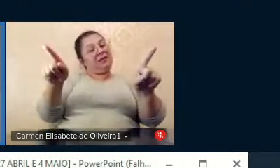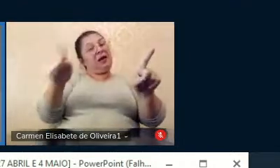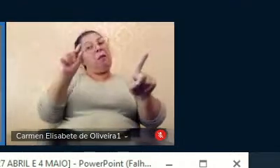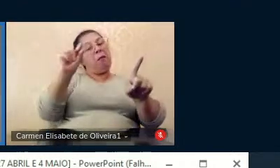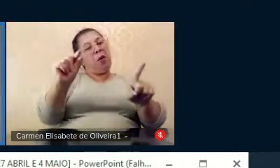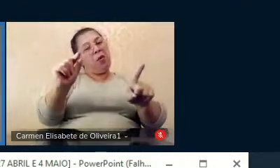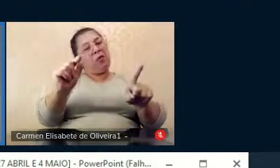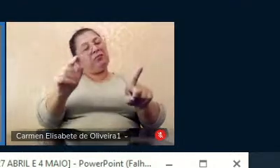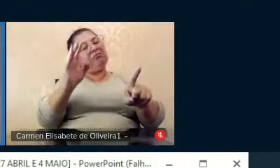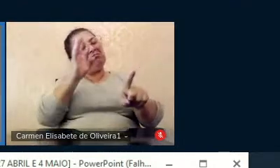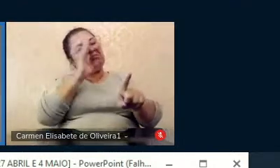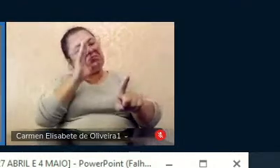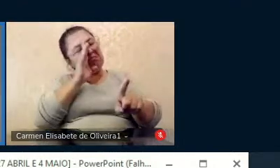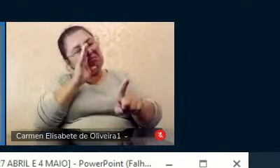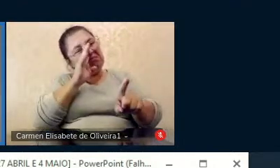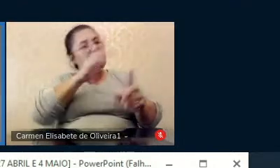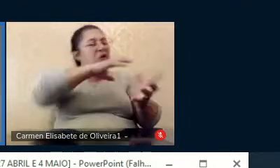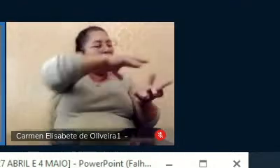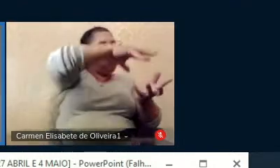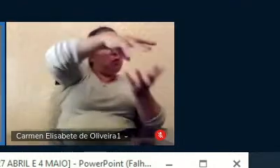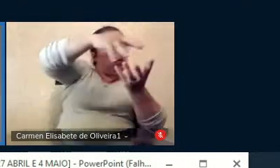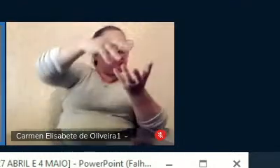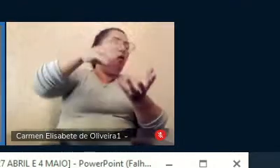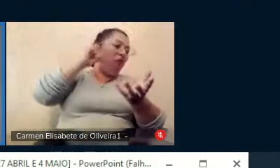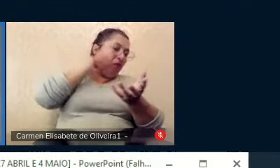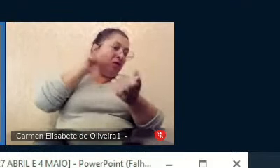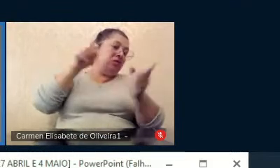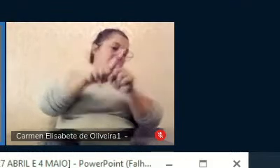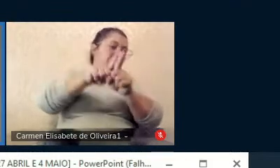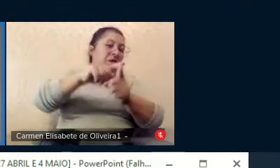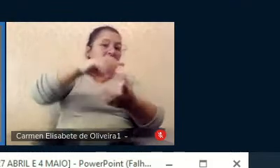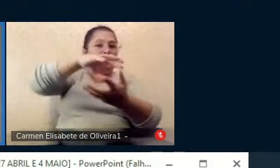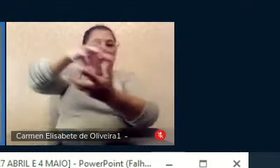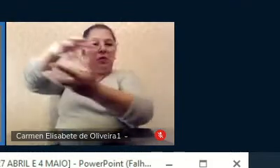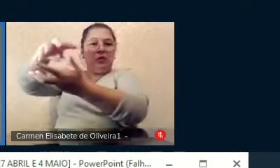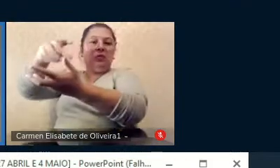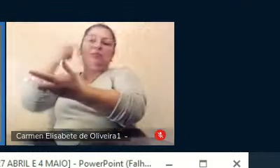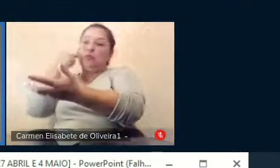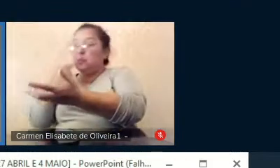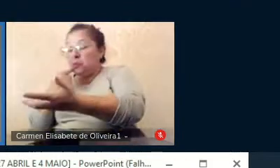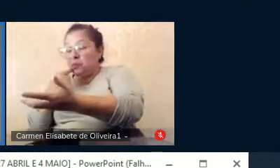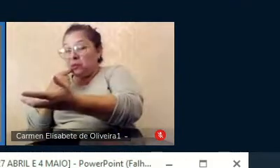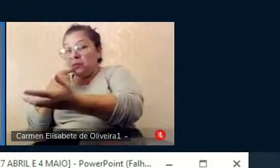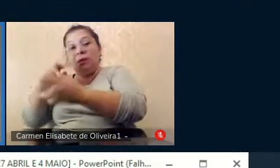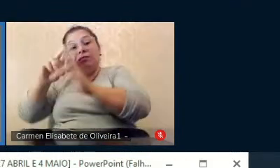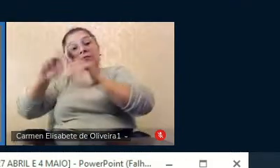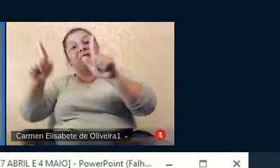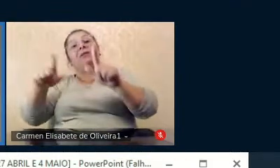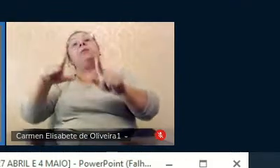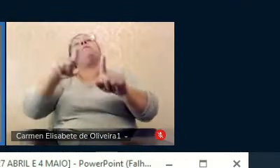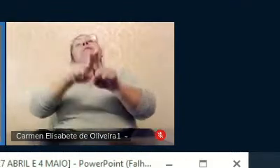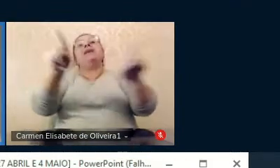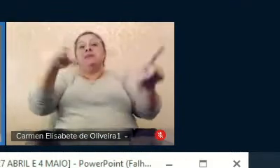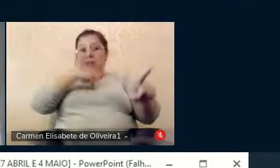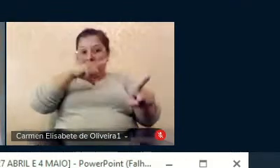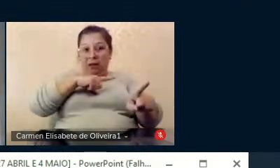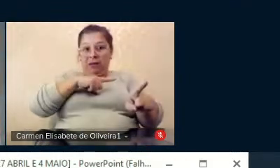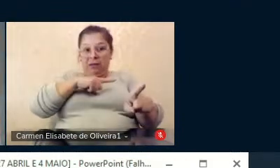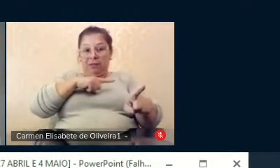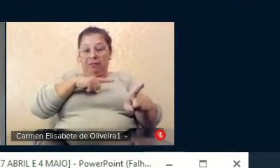apreciado, né? Tanto no mundo ouvinte quanto no mundo dos surdos, mas que ela existe e ela é poética e ela é muito linda.